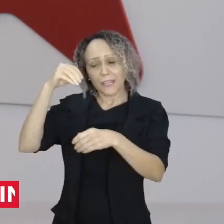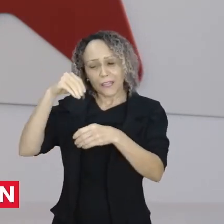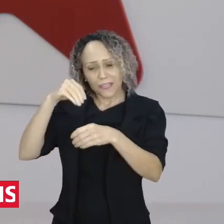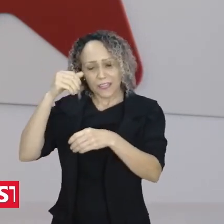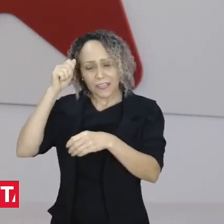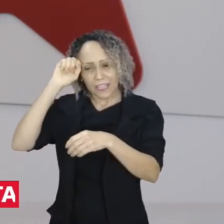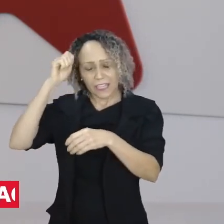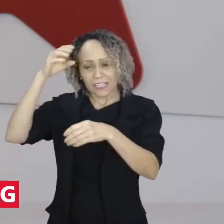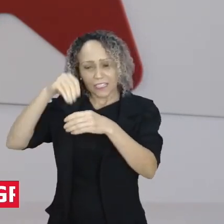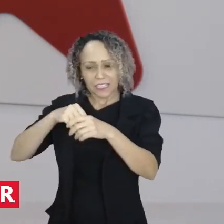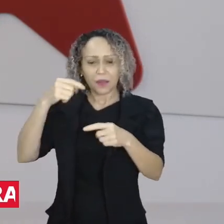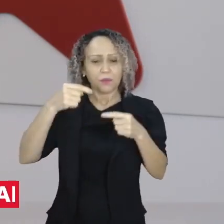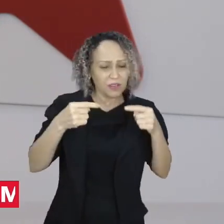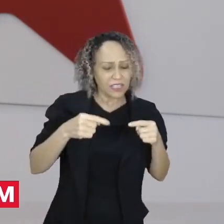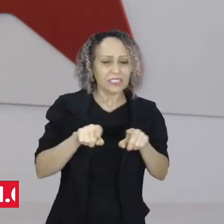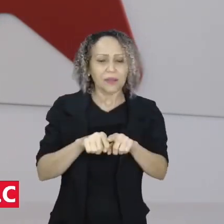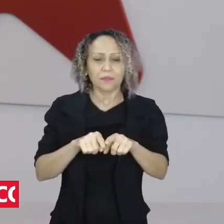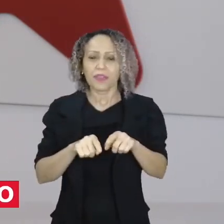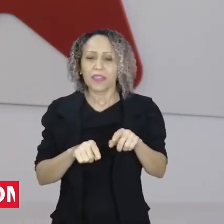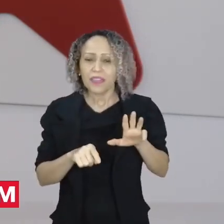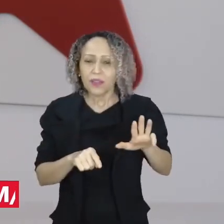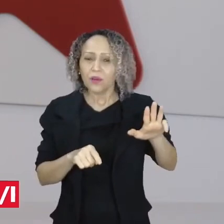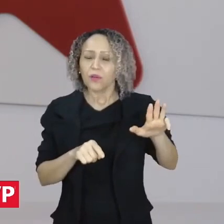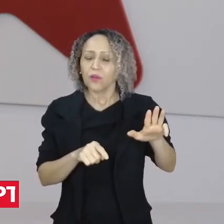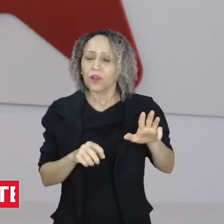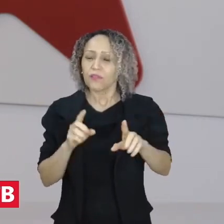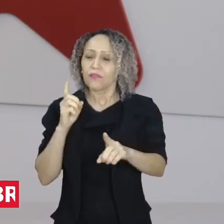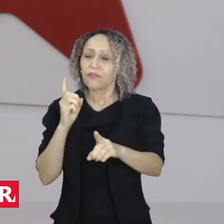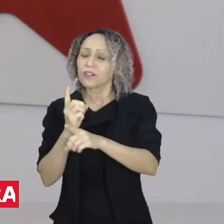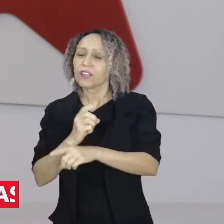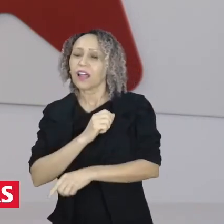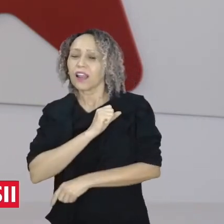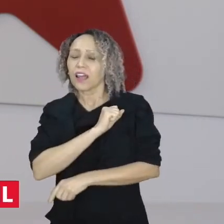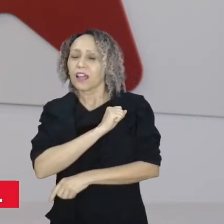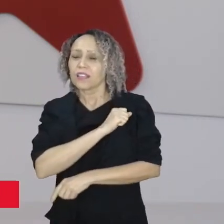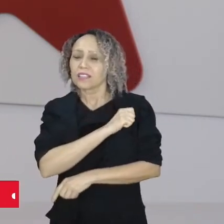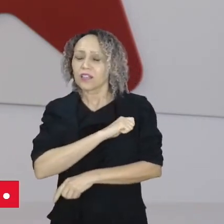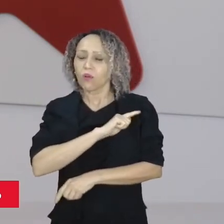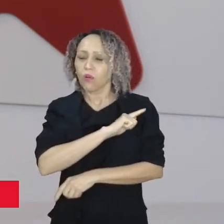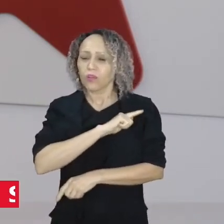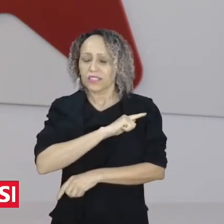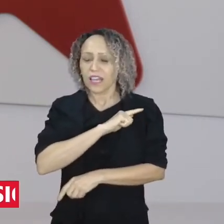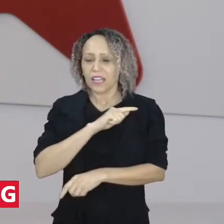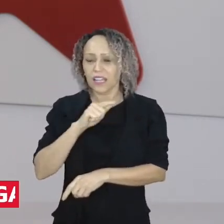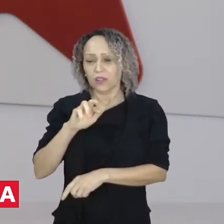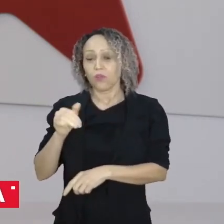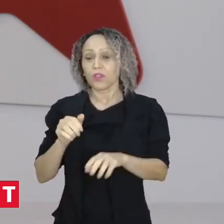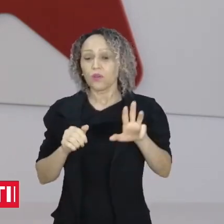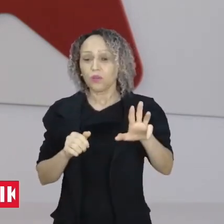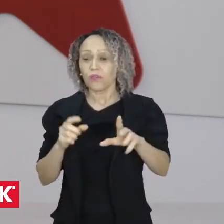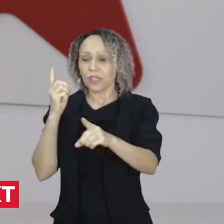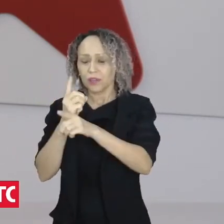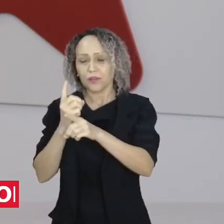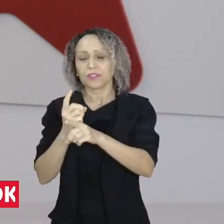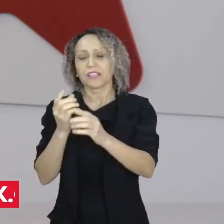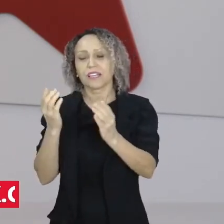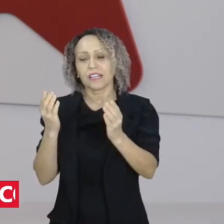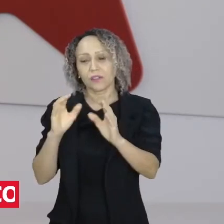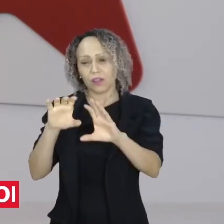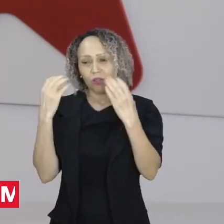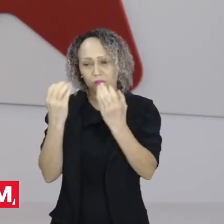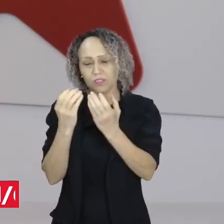novo para o nosso presidente, que ele vai ser eleito no primeiro turno. A nossa posse aqui, dia 1º de janeiro, vai ser de manhã, porque a gauchada quer ir na